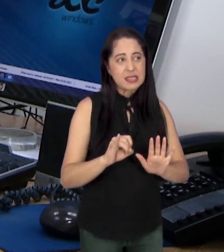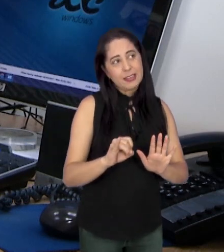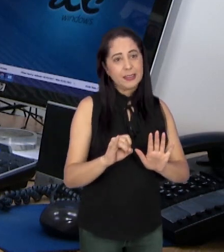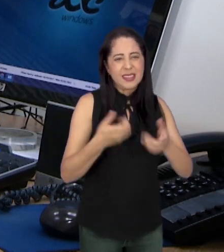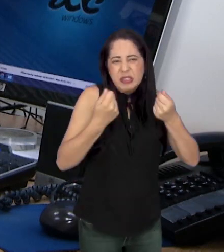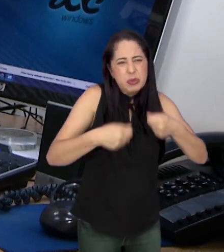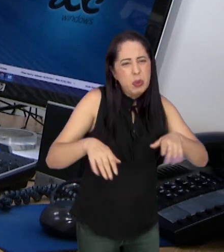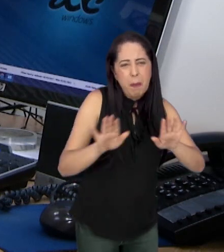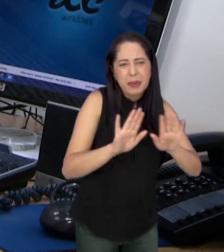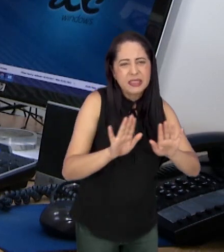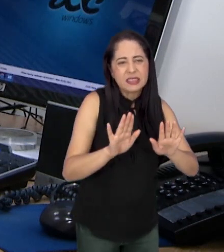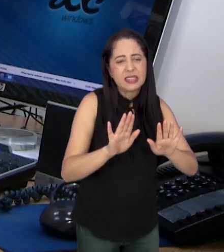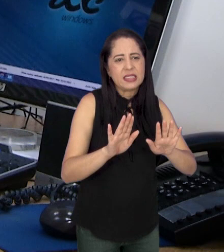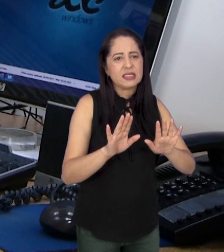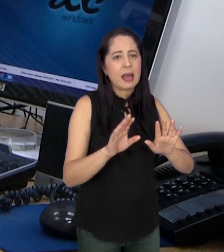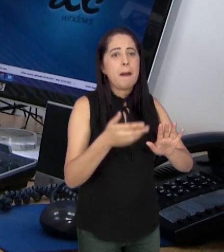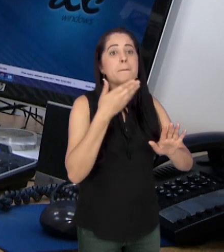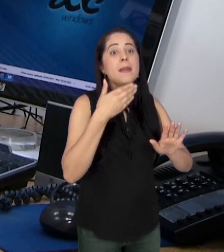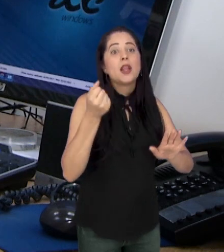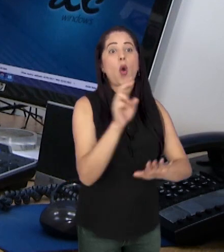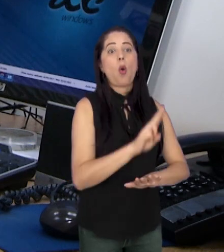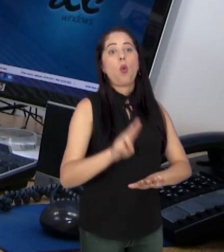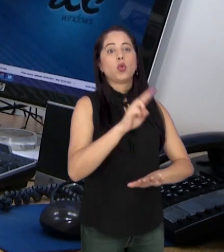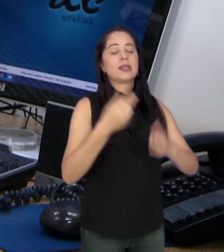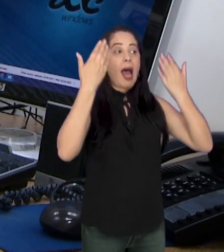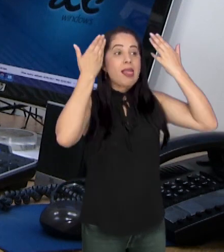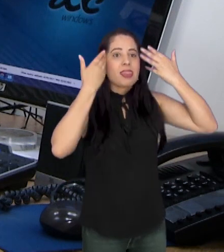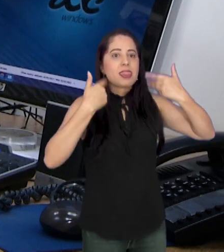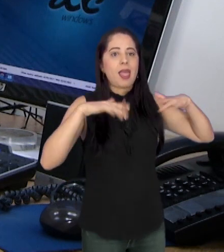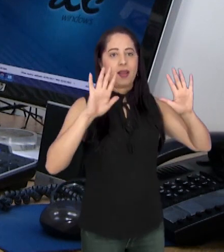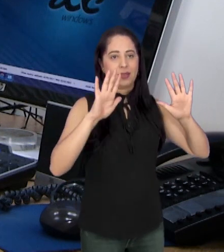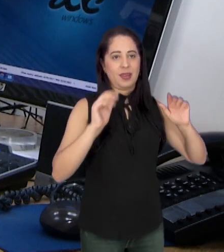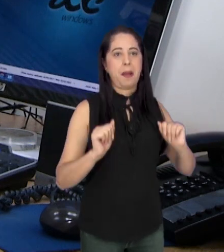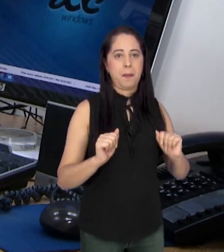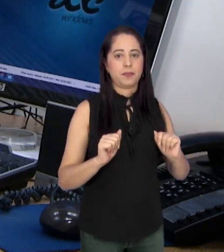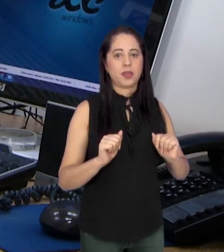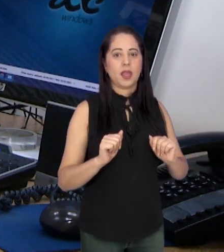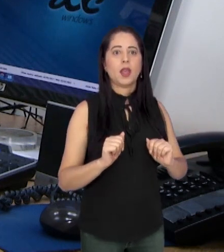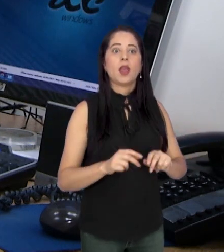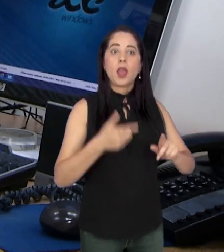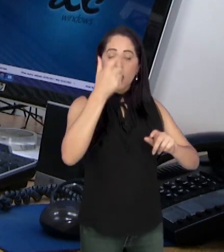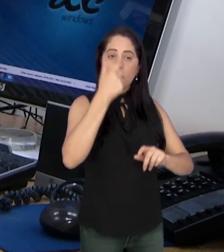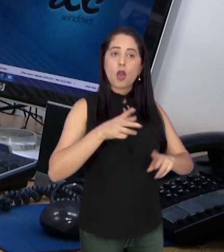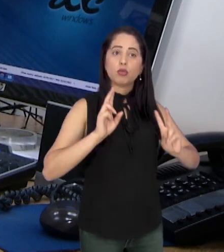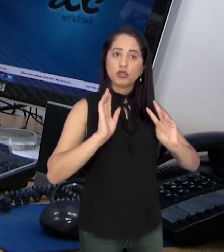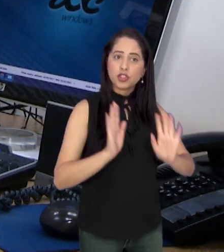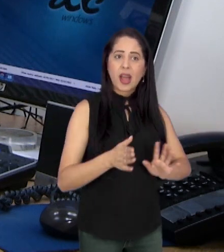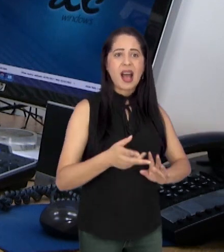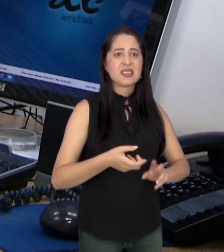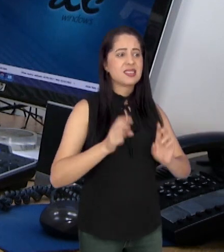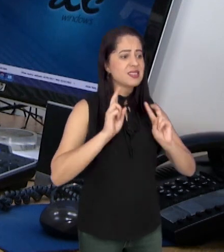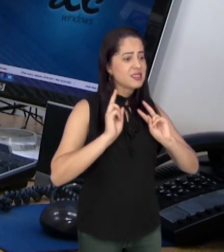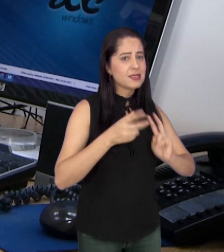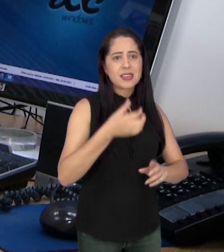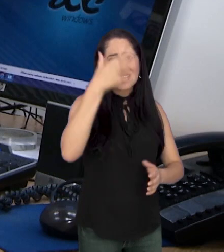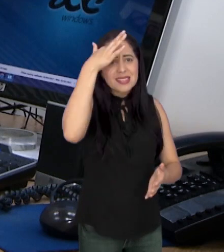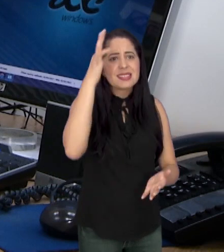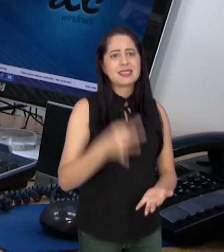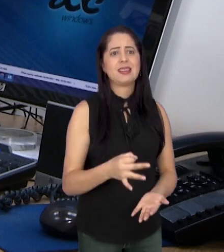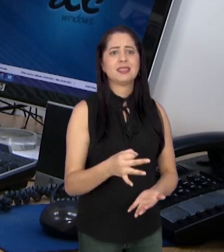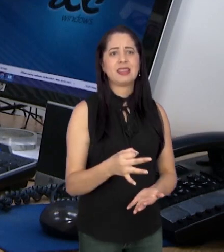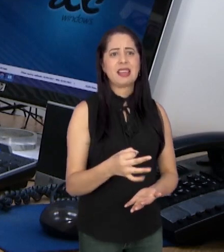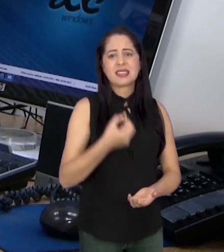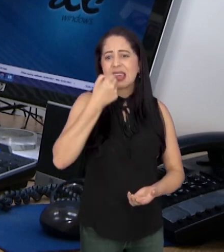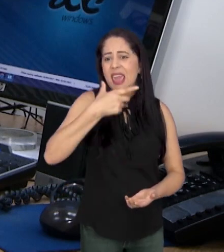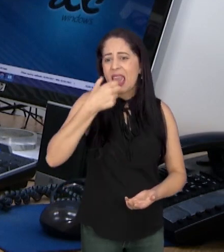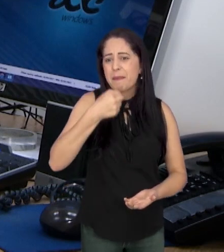alguma forma com produtos naturais, eu vou procurar. E no meu caso, eu já tinha certeza que a medicação não estava funcionando. Então eu não tive